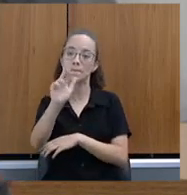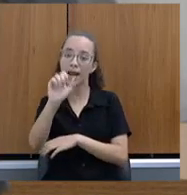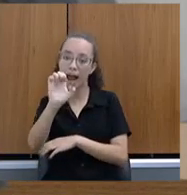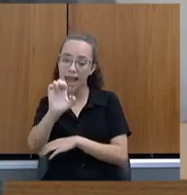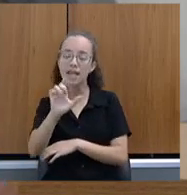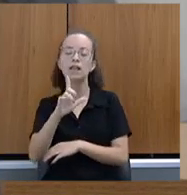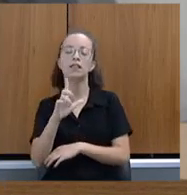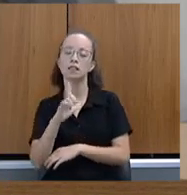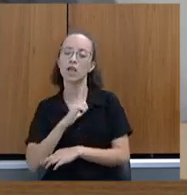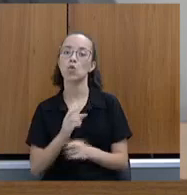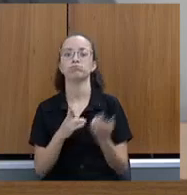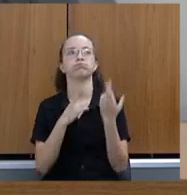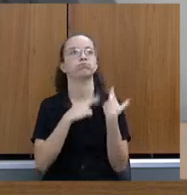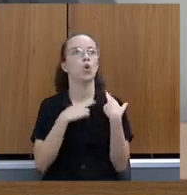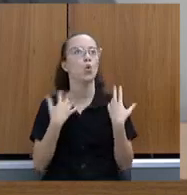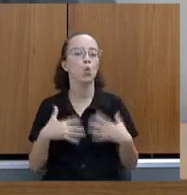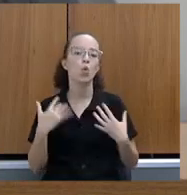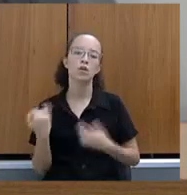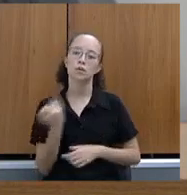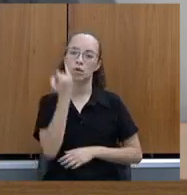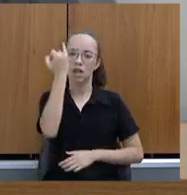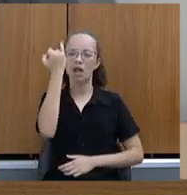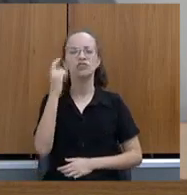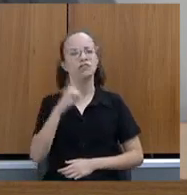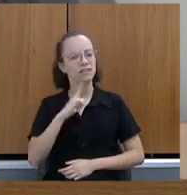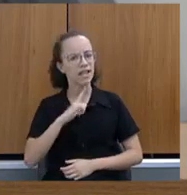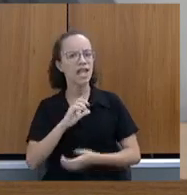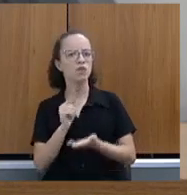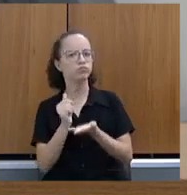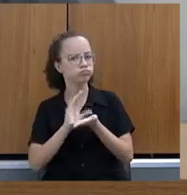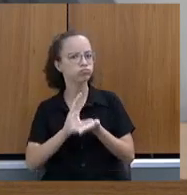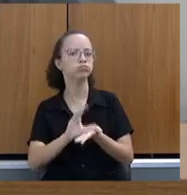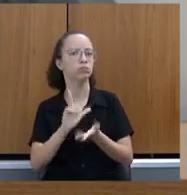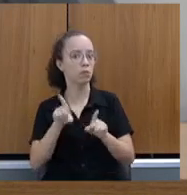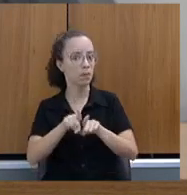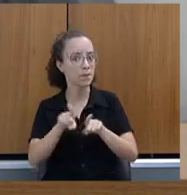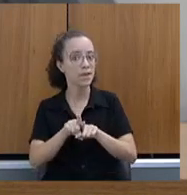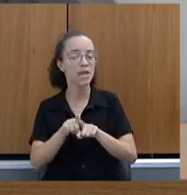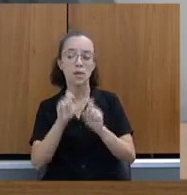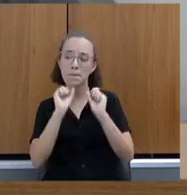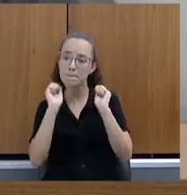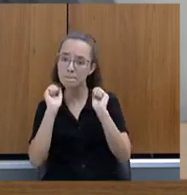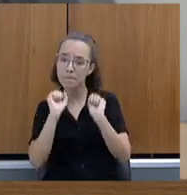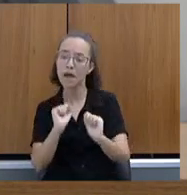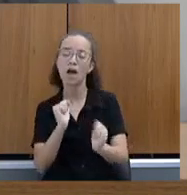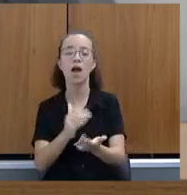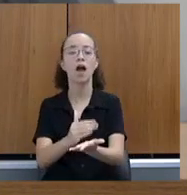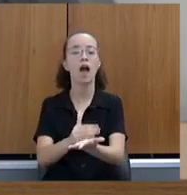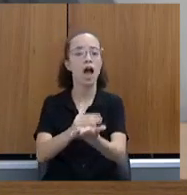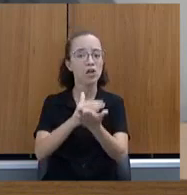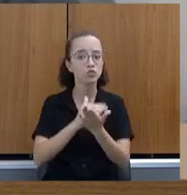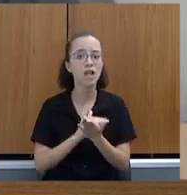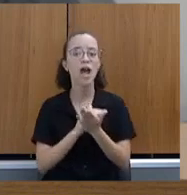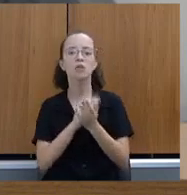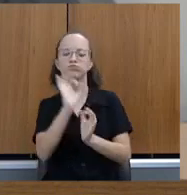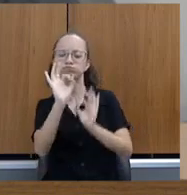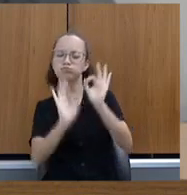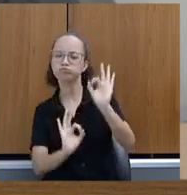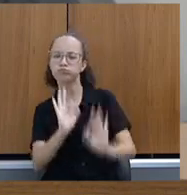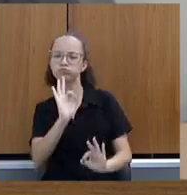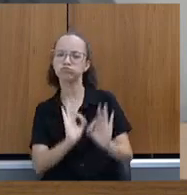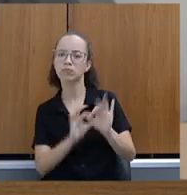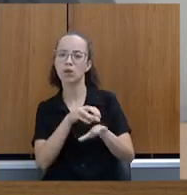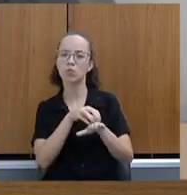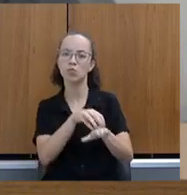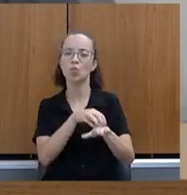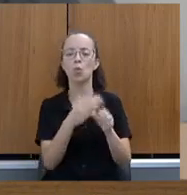função importantíssima eles têm recurso e eles podem ajudar na estruturação desse turismo é de